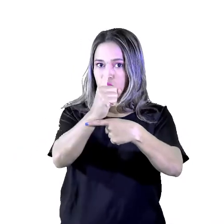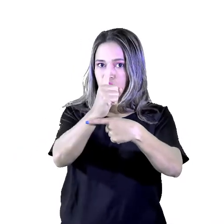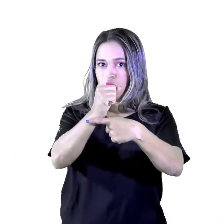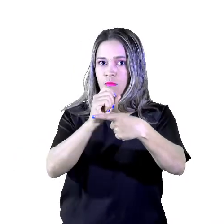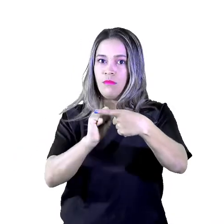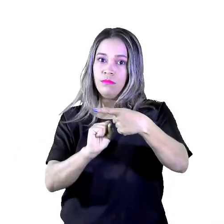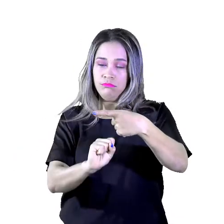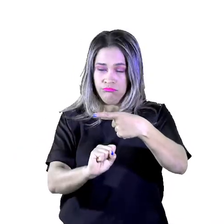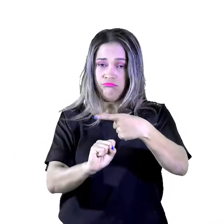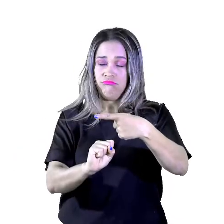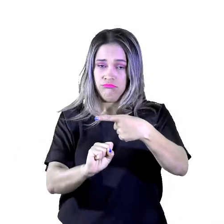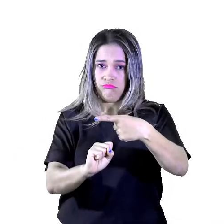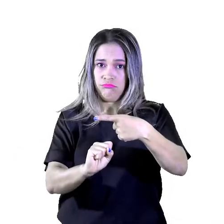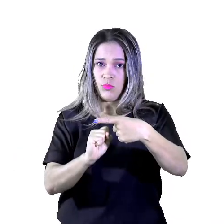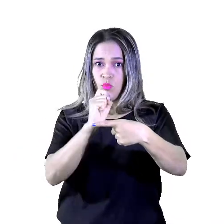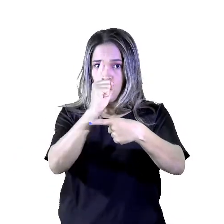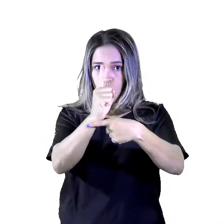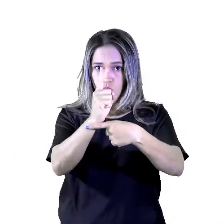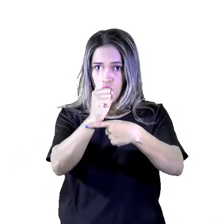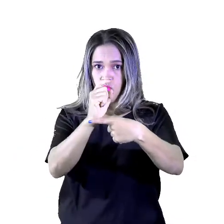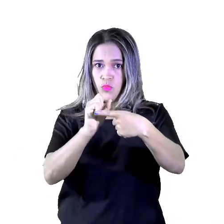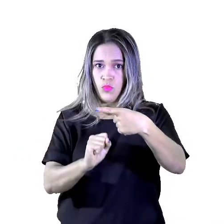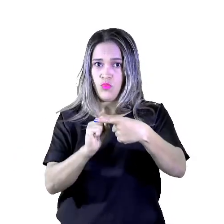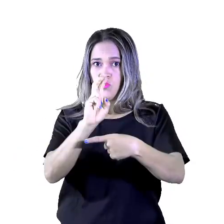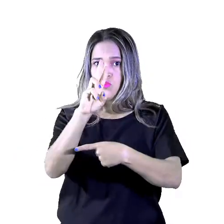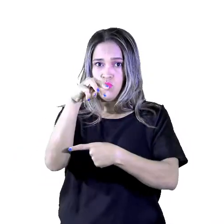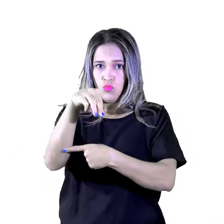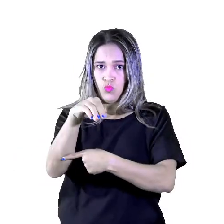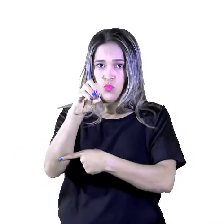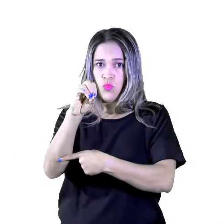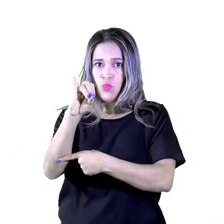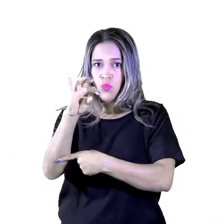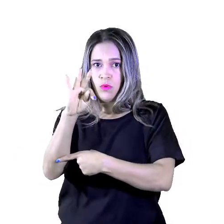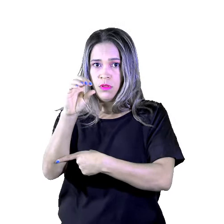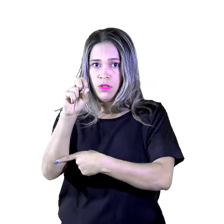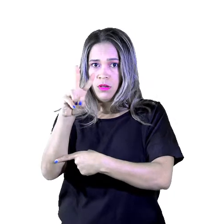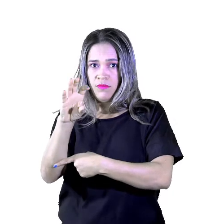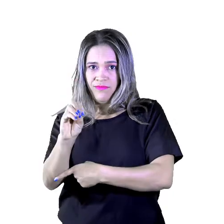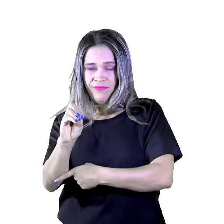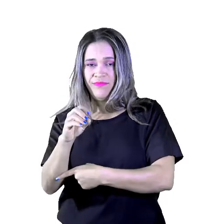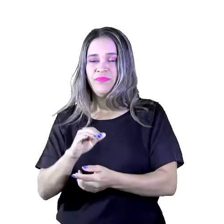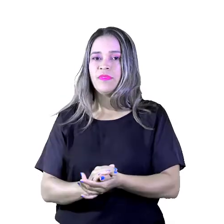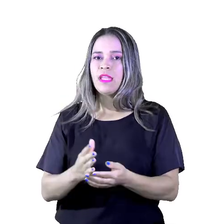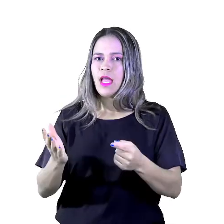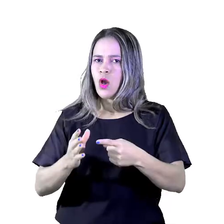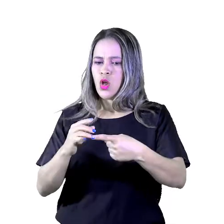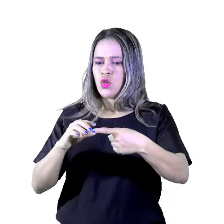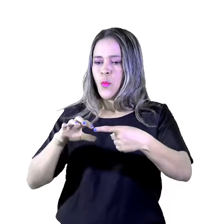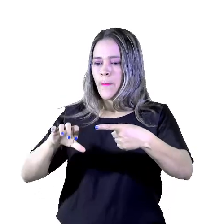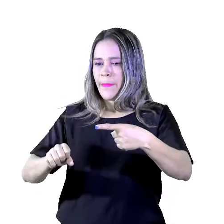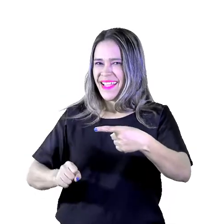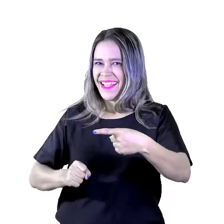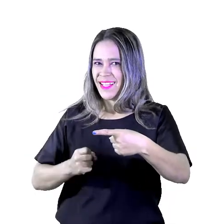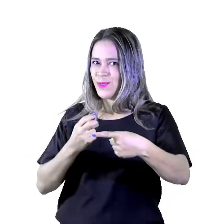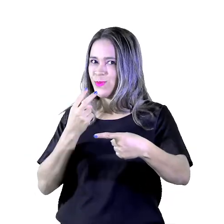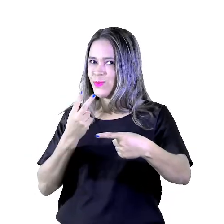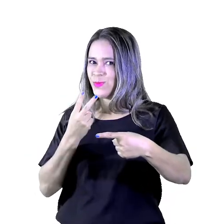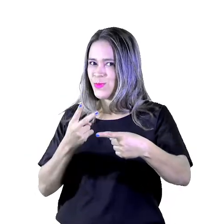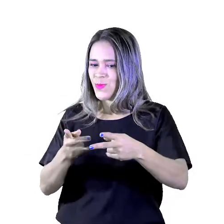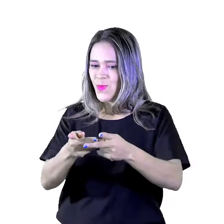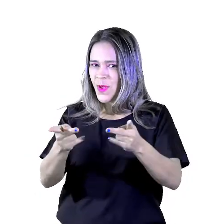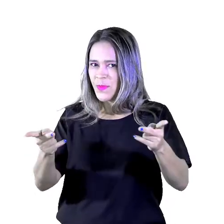1/8, é assim que eu leio, 1/8. E se eu pegar agora 2 fatias dessa